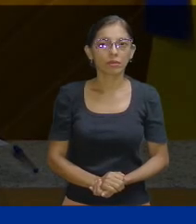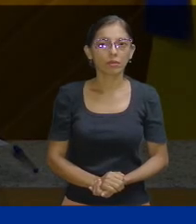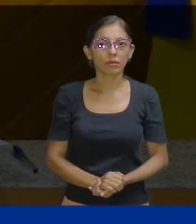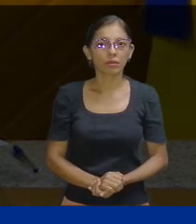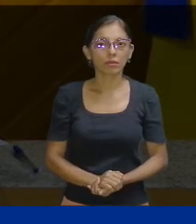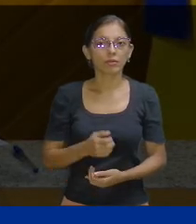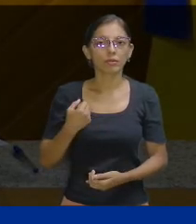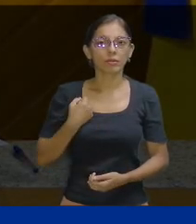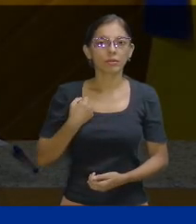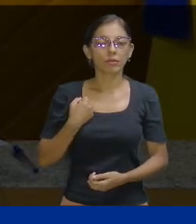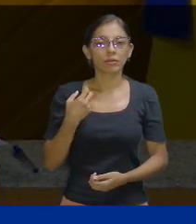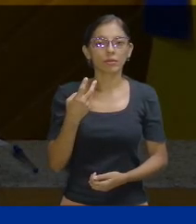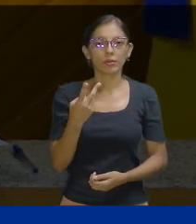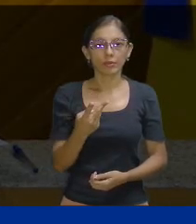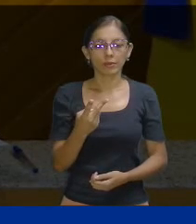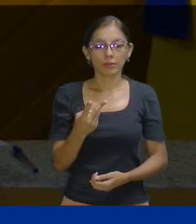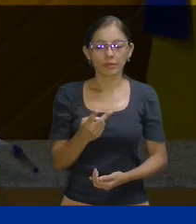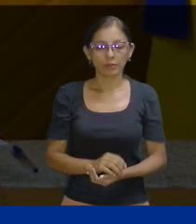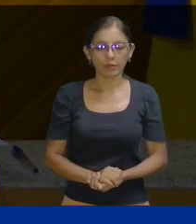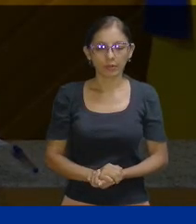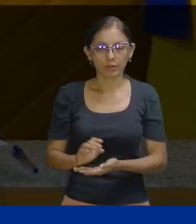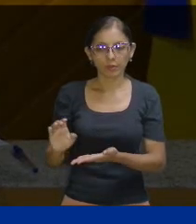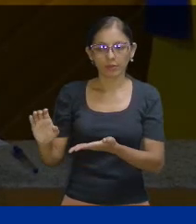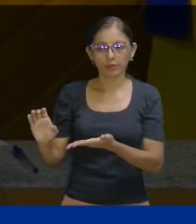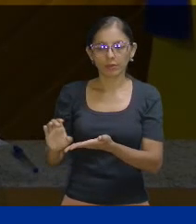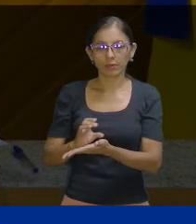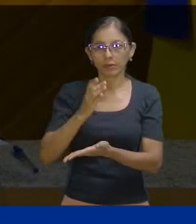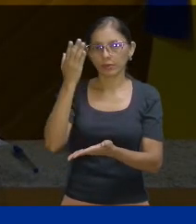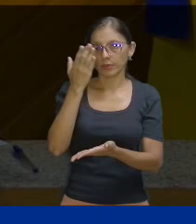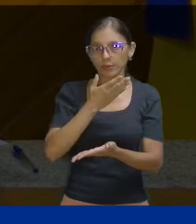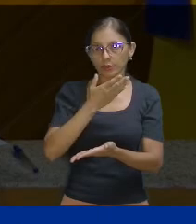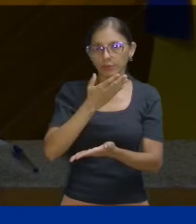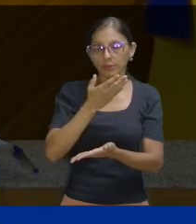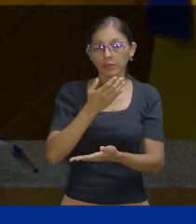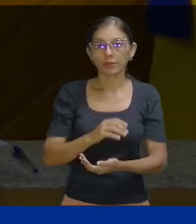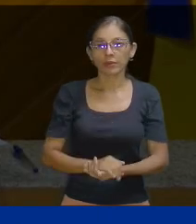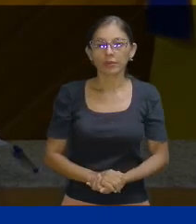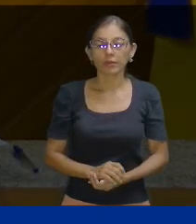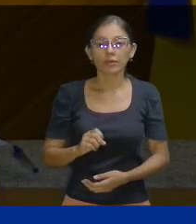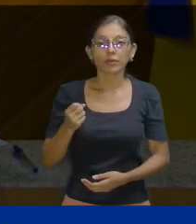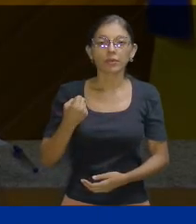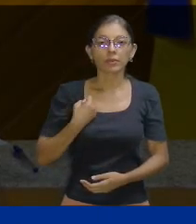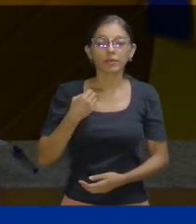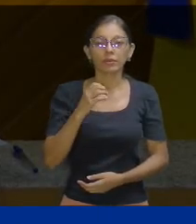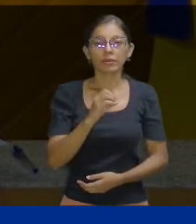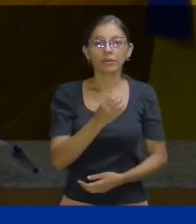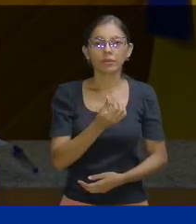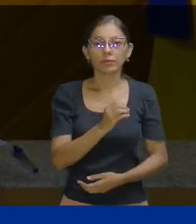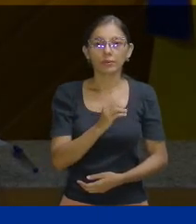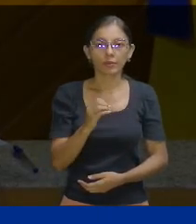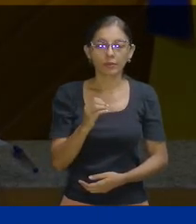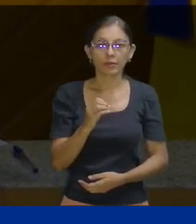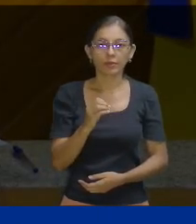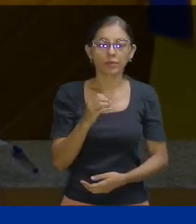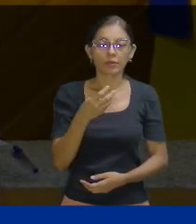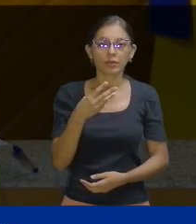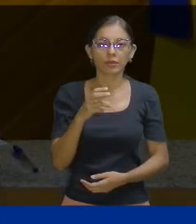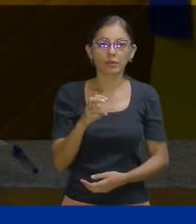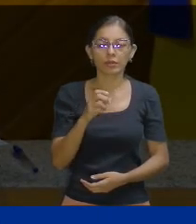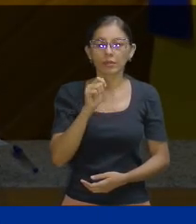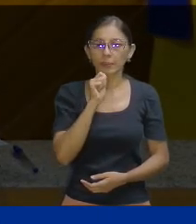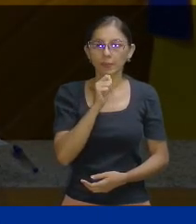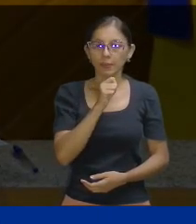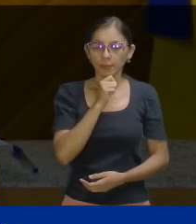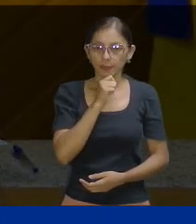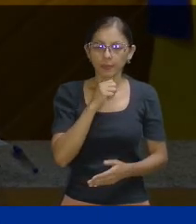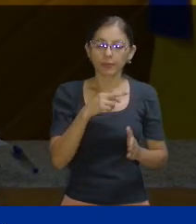O número 2 é prestação de contas anual, número 06.135, a origem Macapá, o relator é